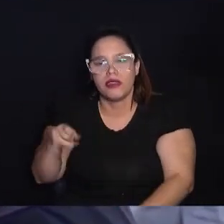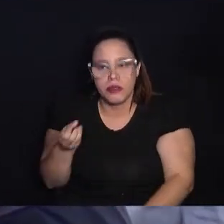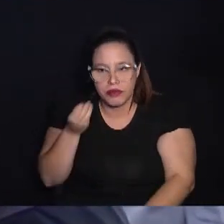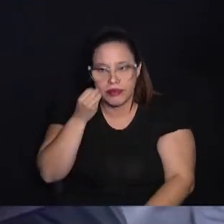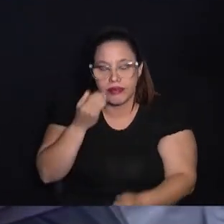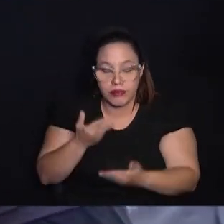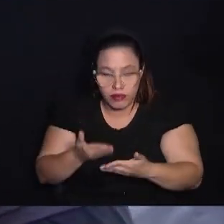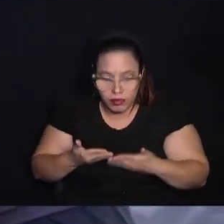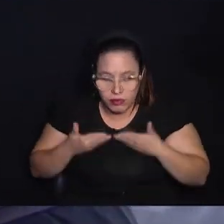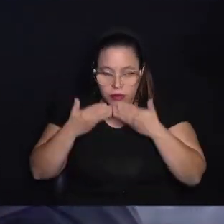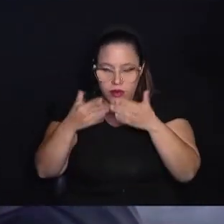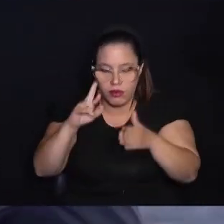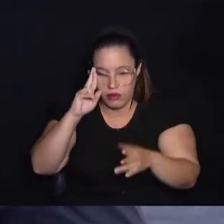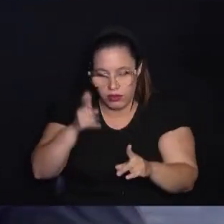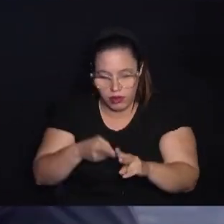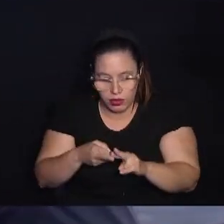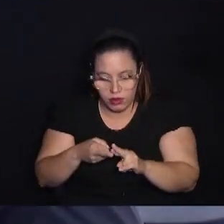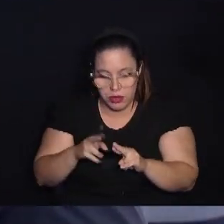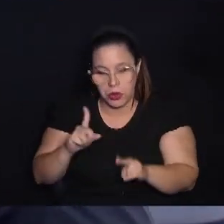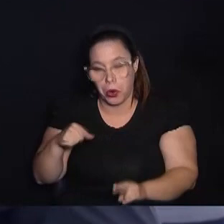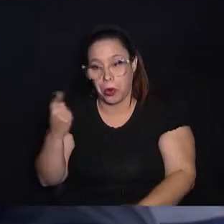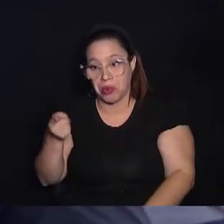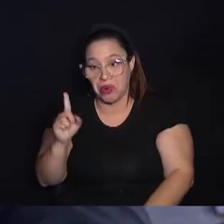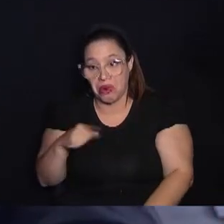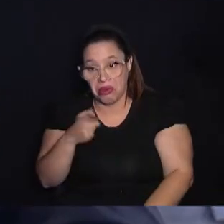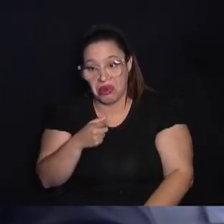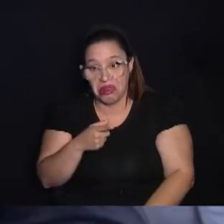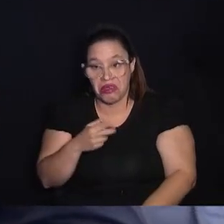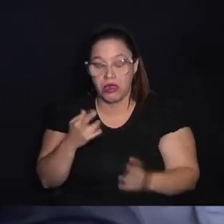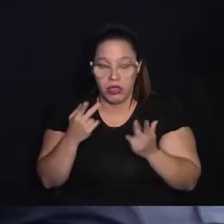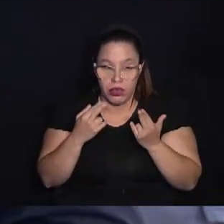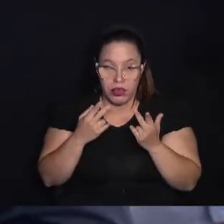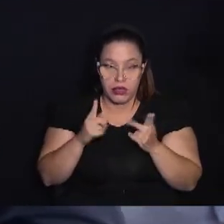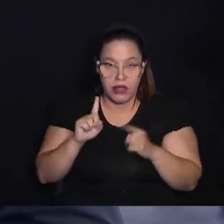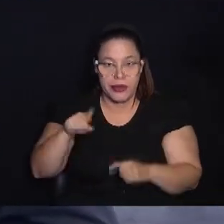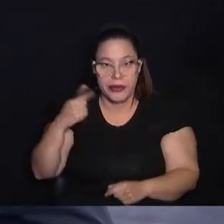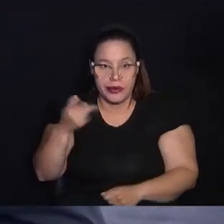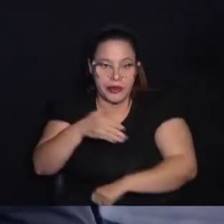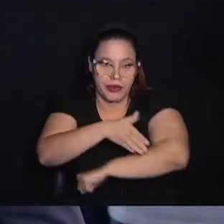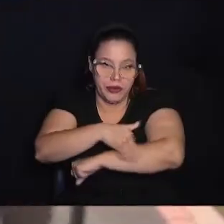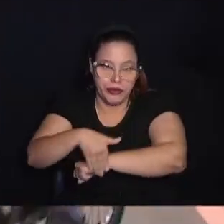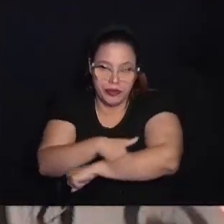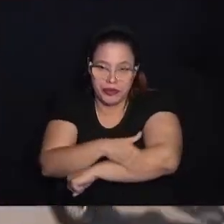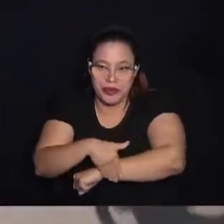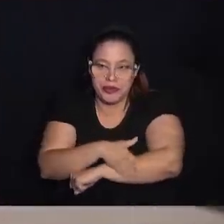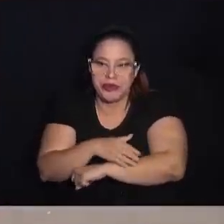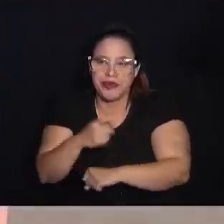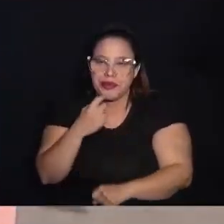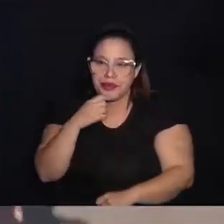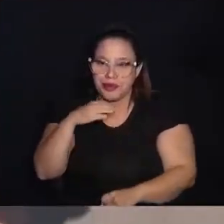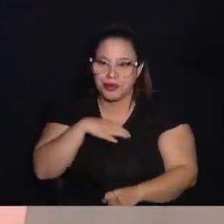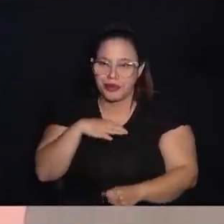reproduzir né outras edições e levando até em outros bairros da cidade